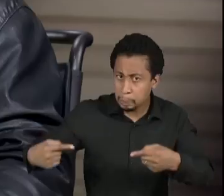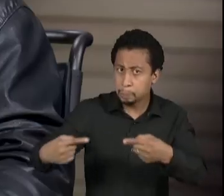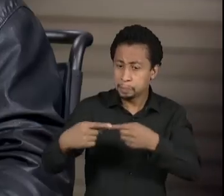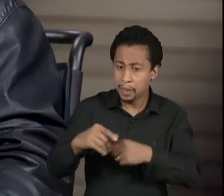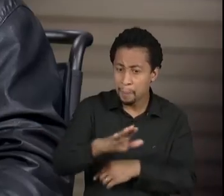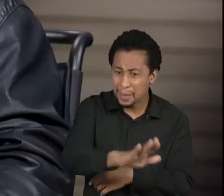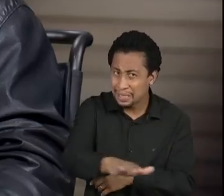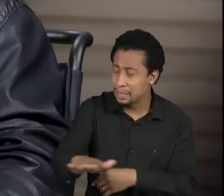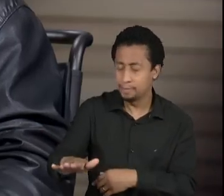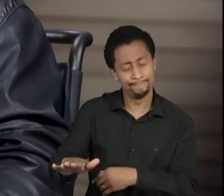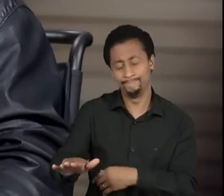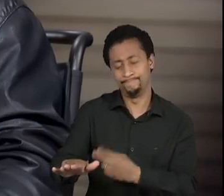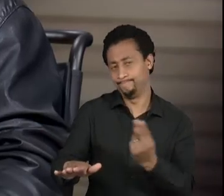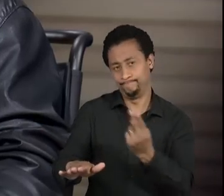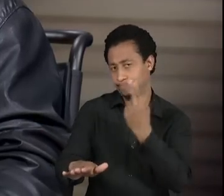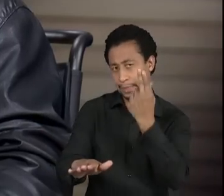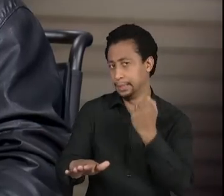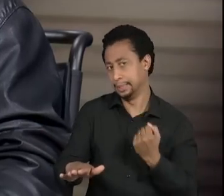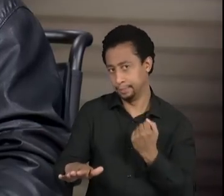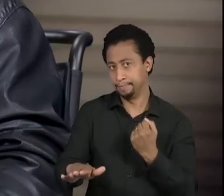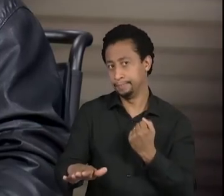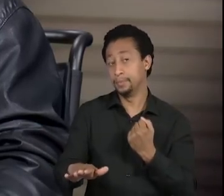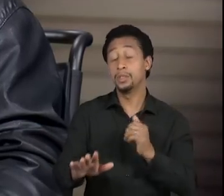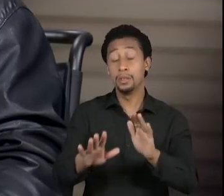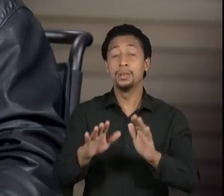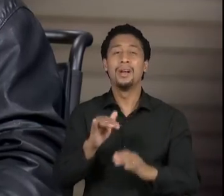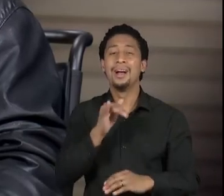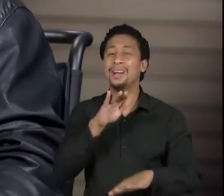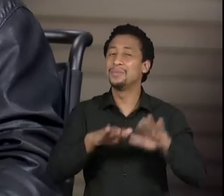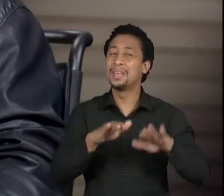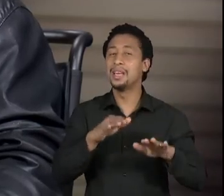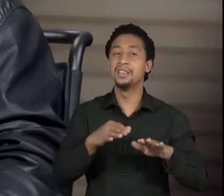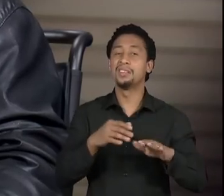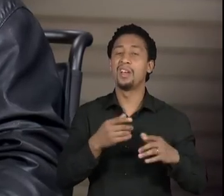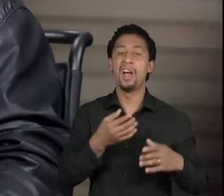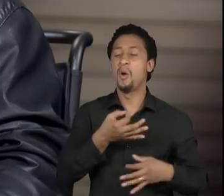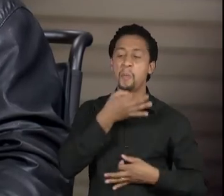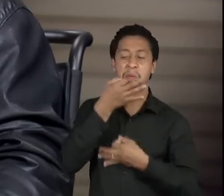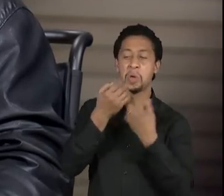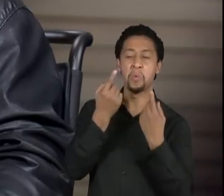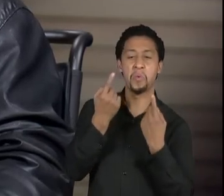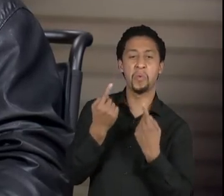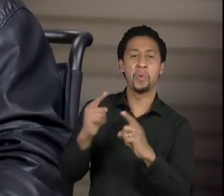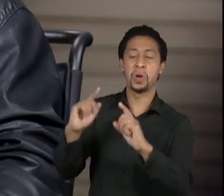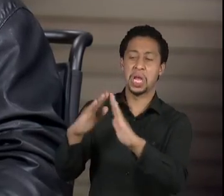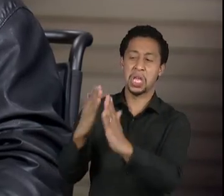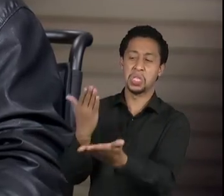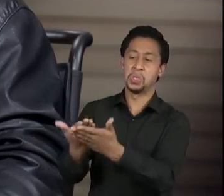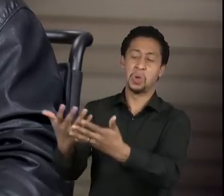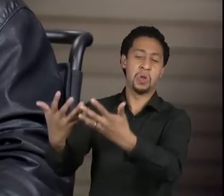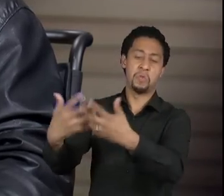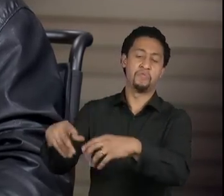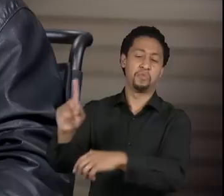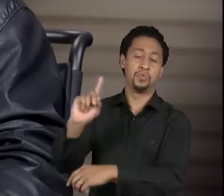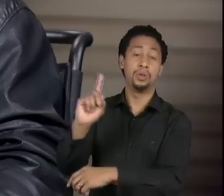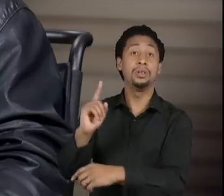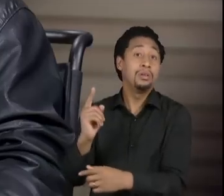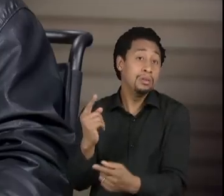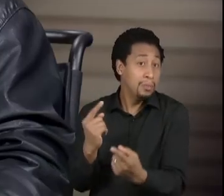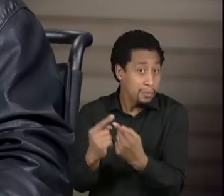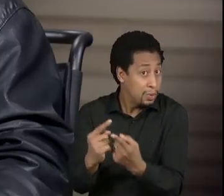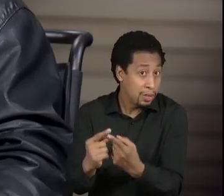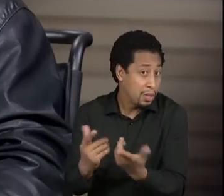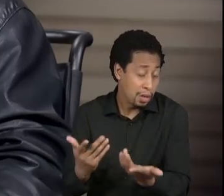O exemplo crítico de que a escola não funciona exatamente porque o governo não prioriza a educação